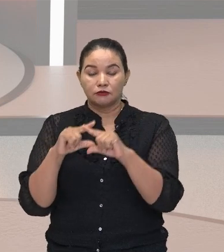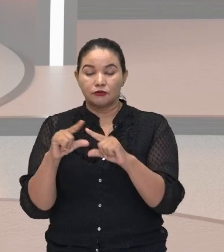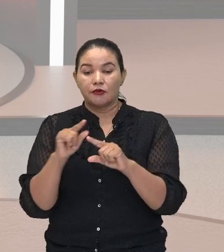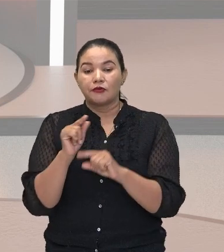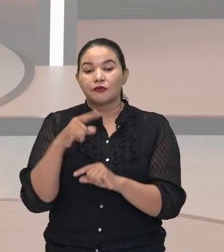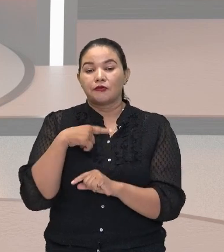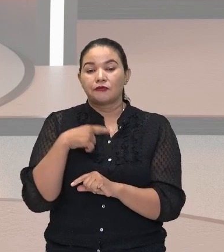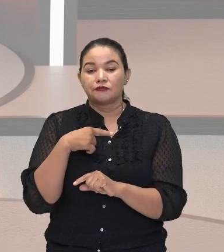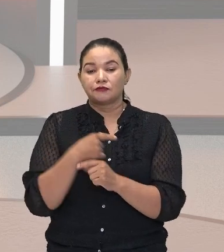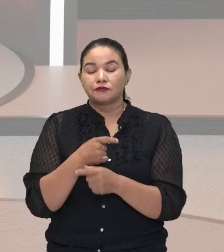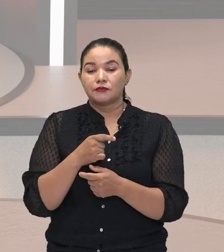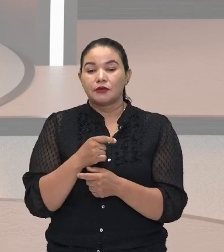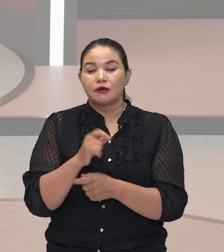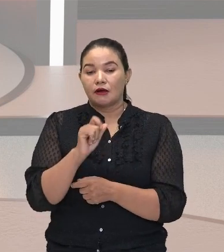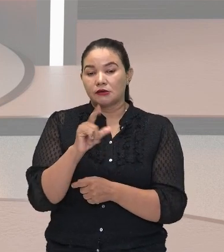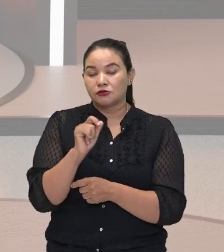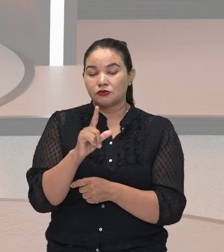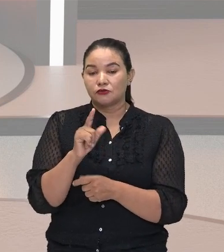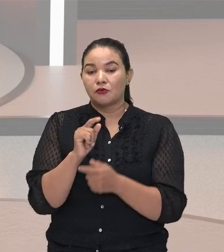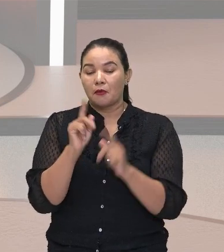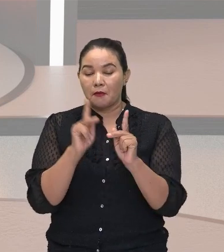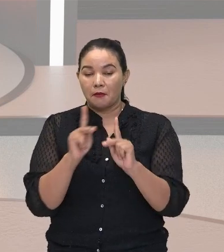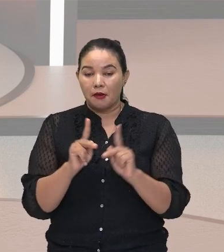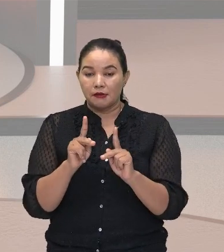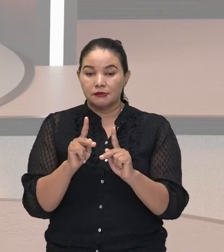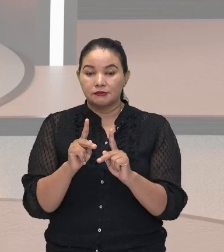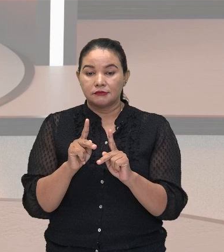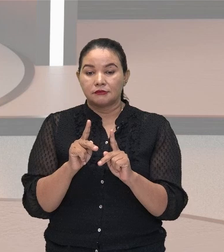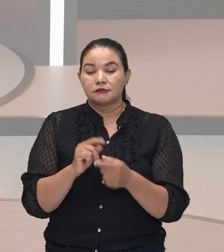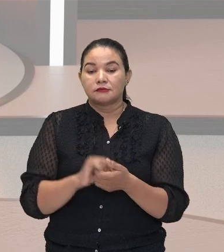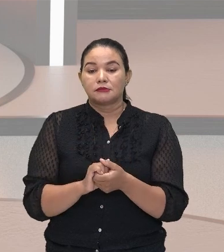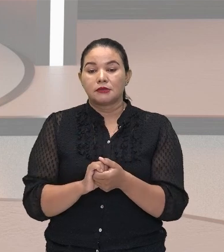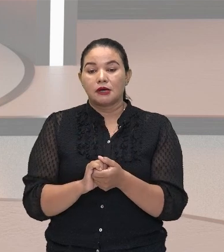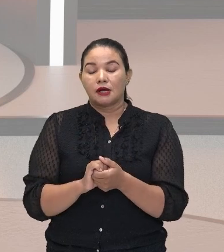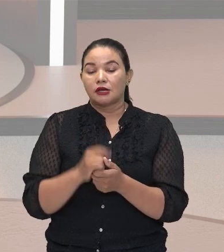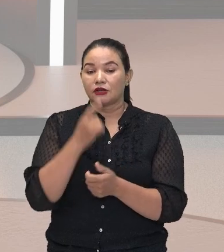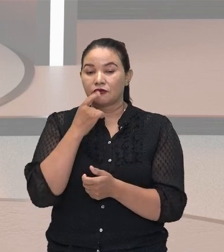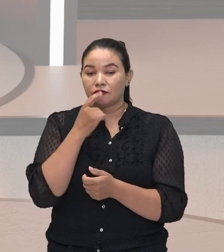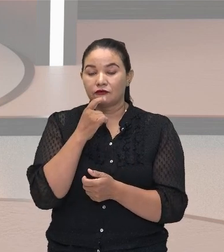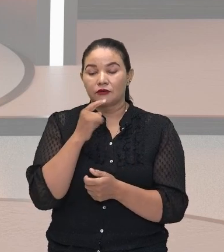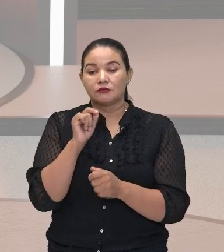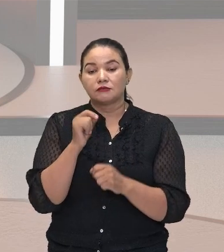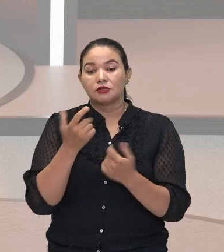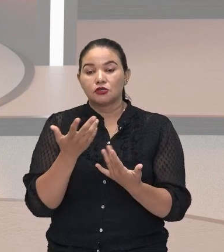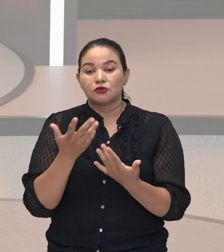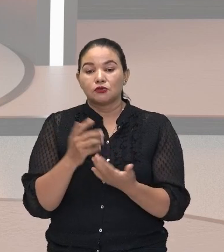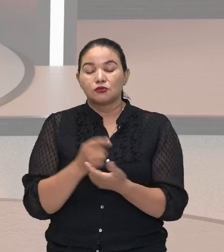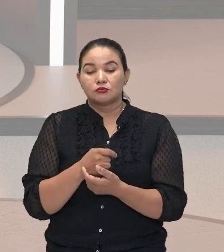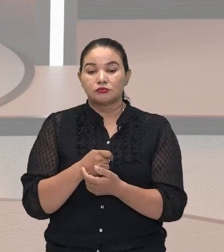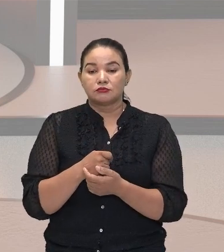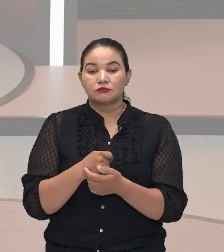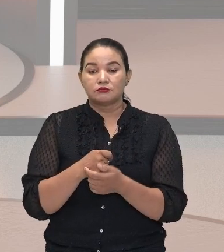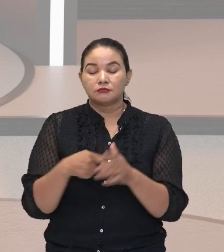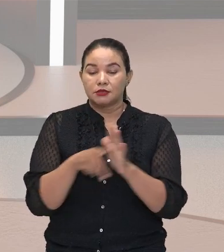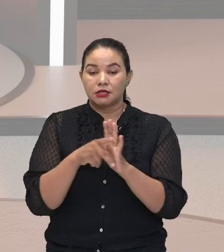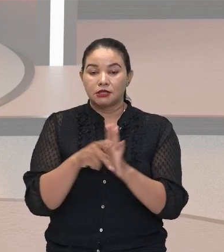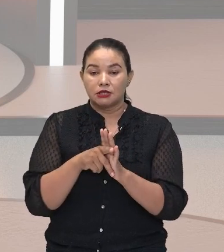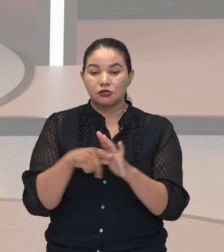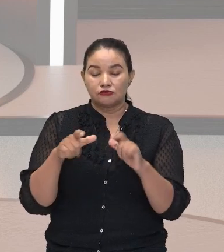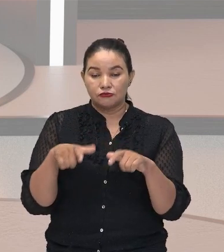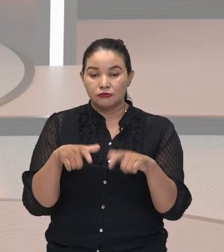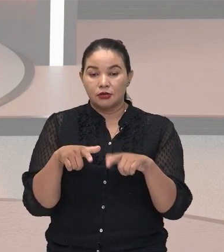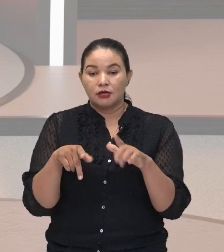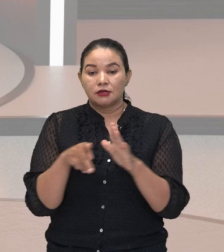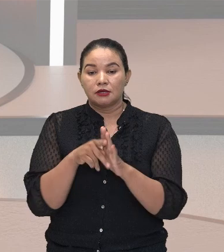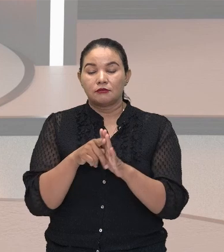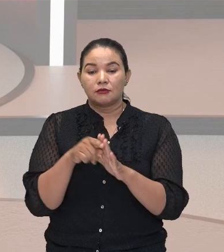azul significando a paz, essa cor carmesim significa a cor nacional do Nepal, e aqui embaixo